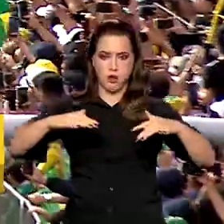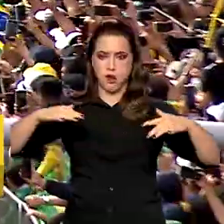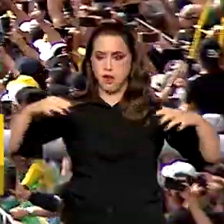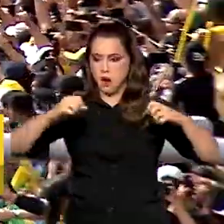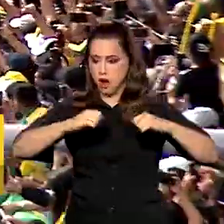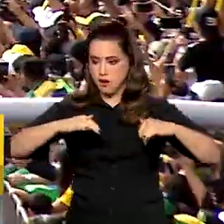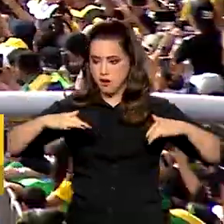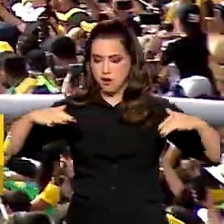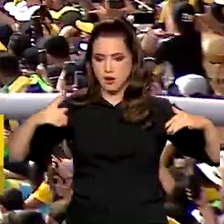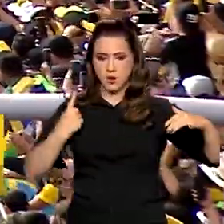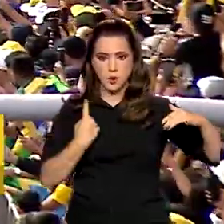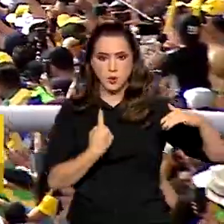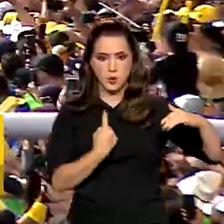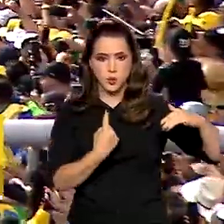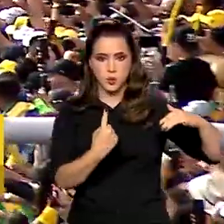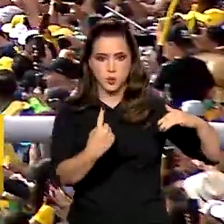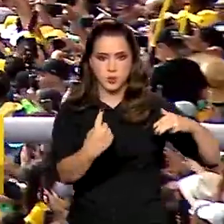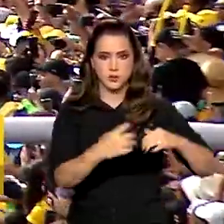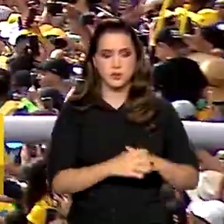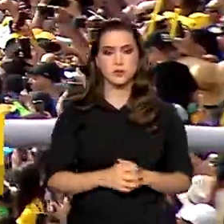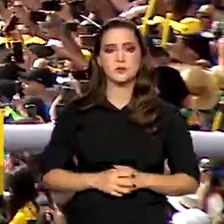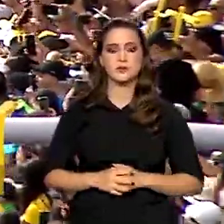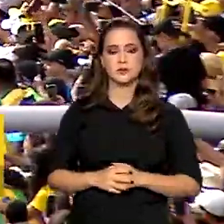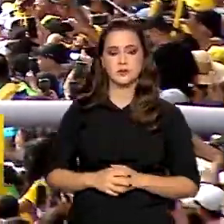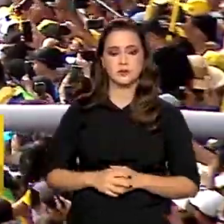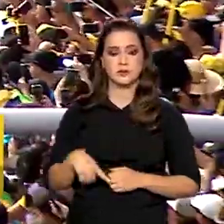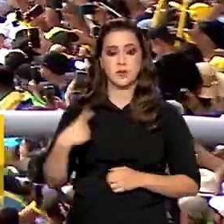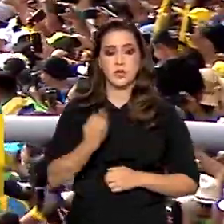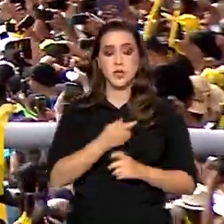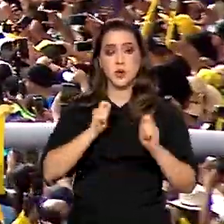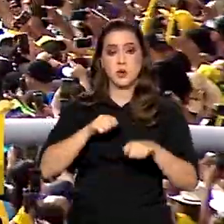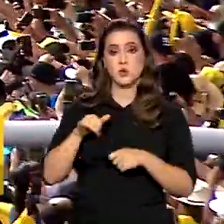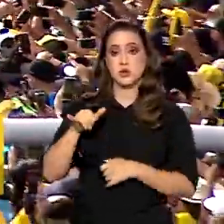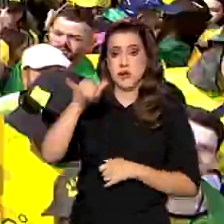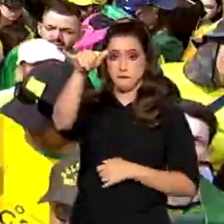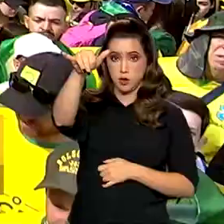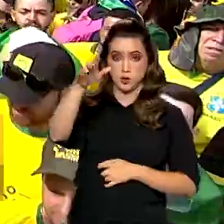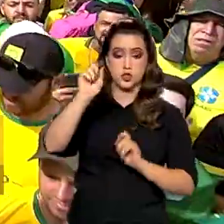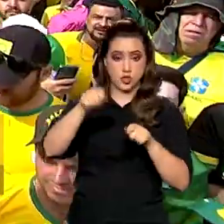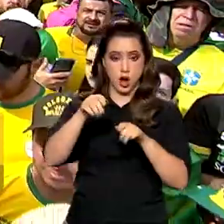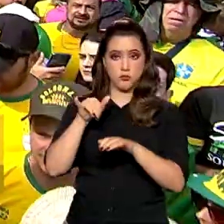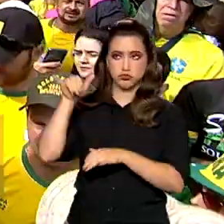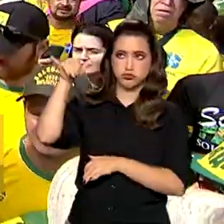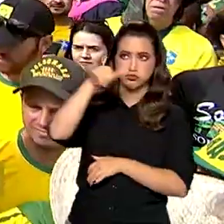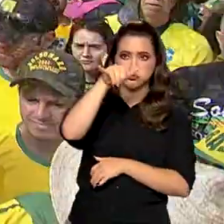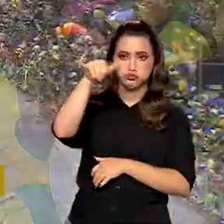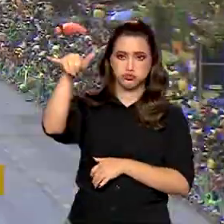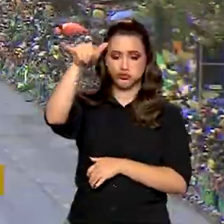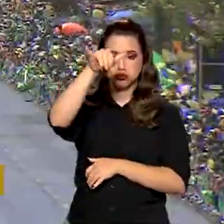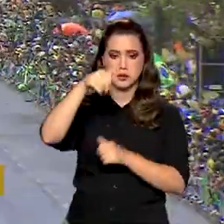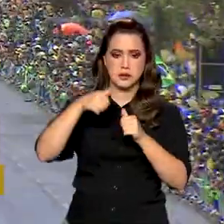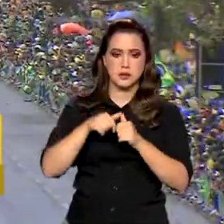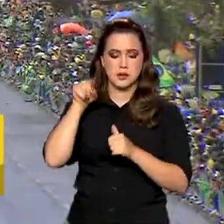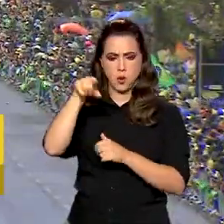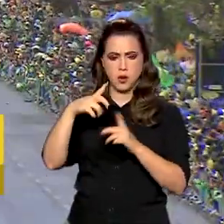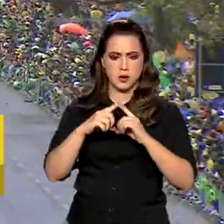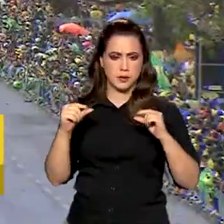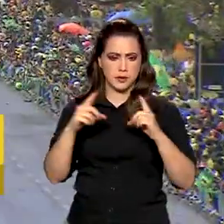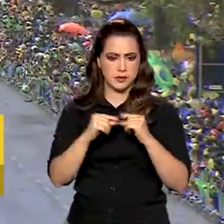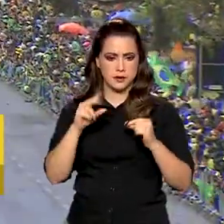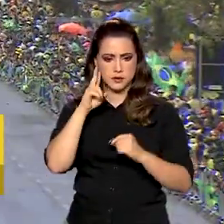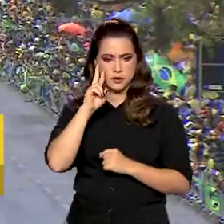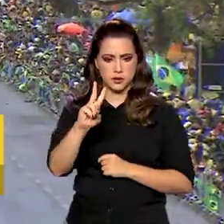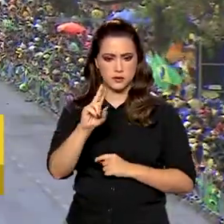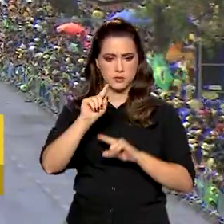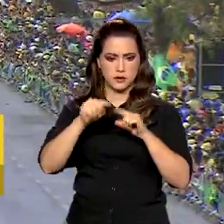E você acompanha ao vivo conosco. E os aviões, Major, os aviões, a gente pode falar que eles estão no ar, né? Estão no céu, seguem aqui em Brasília, que a gente vai colocar